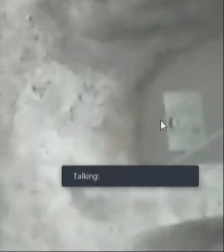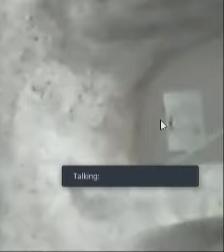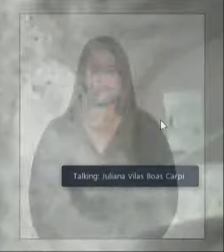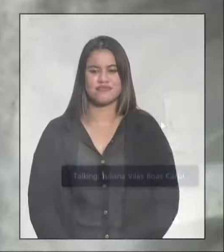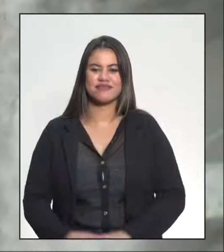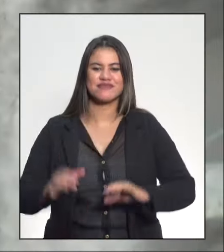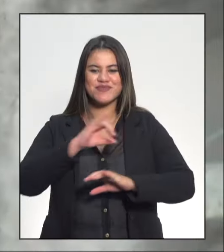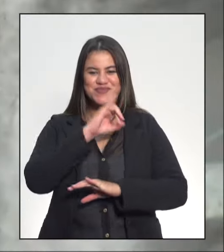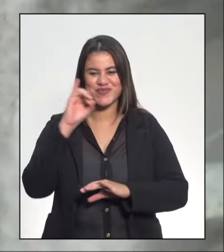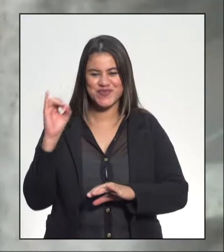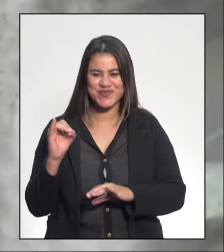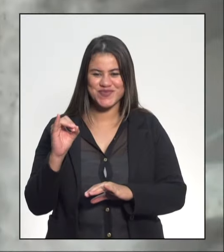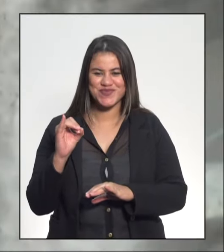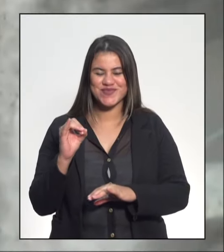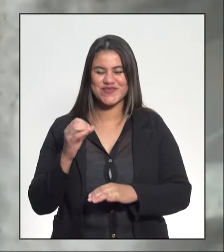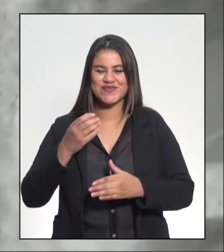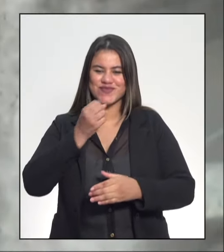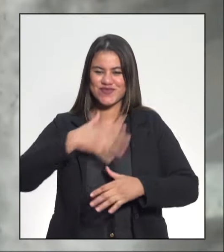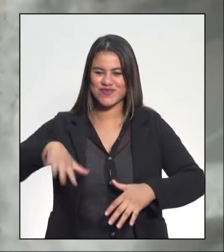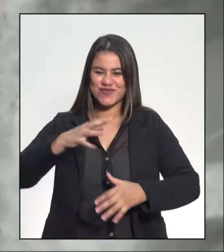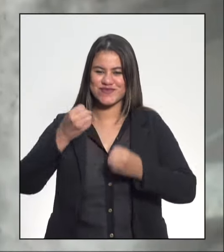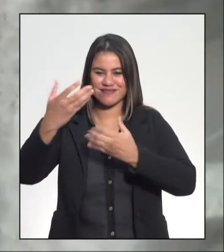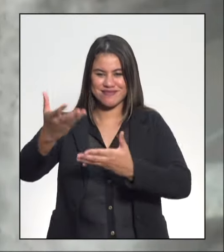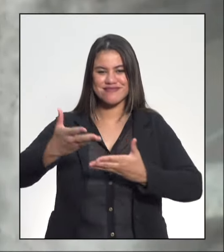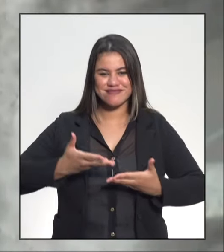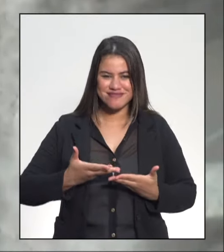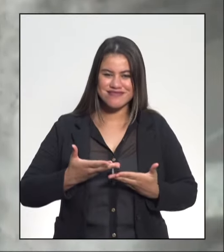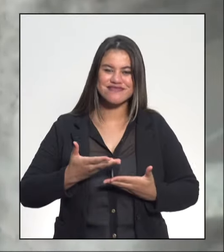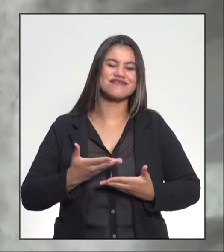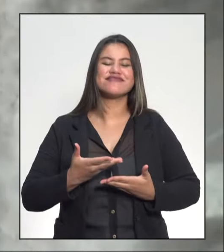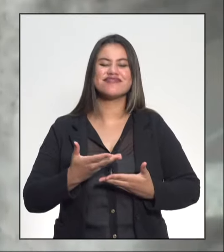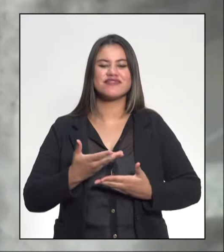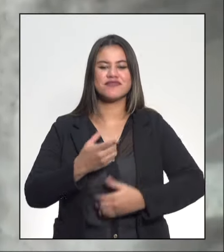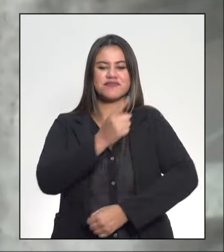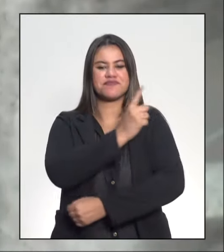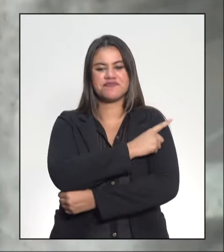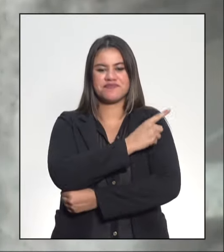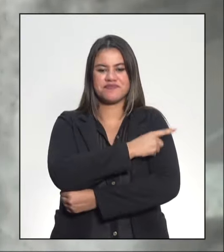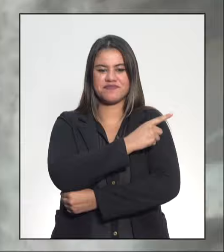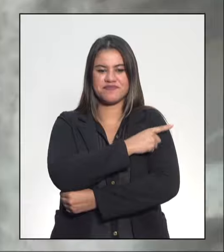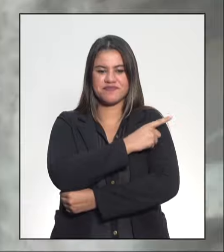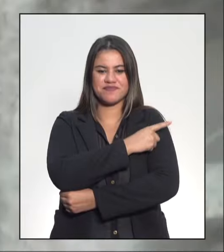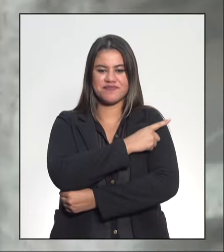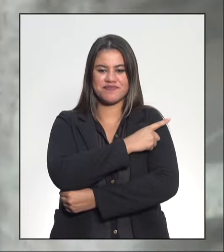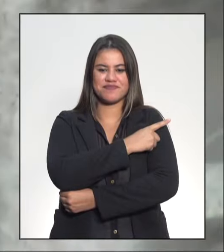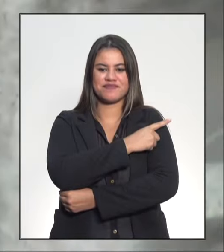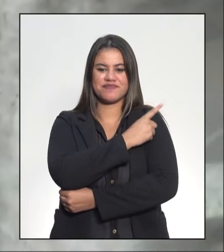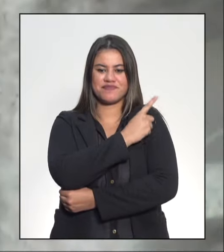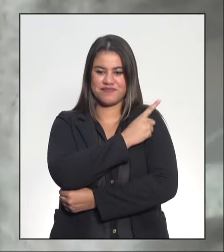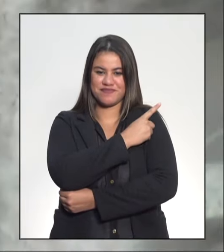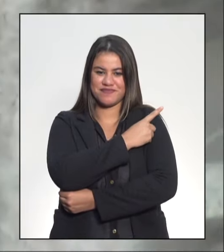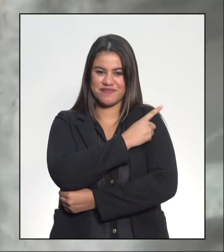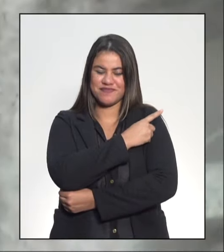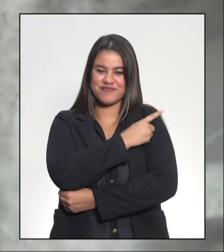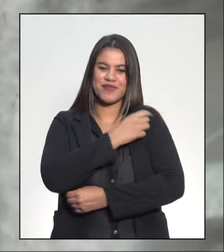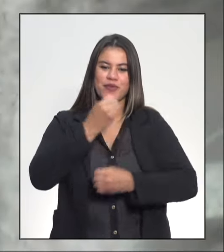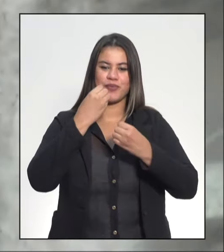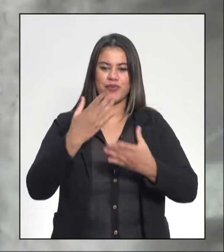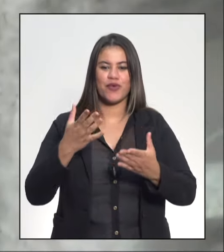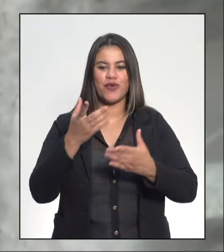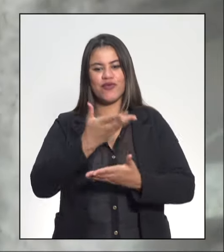Olá, sejam bem-vindos alunos da primeira série do Ensino Médio. Muito bom